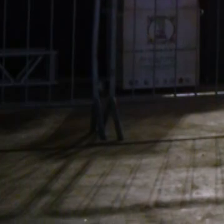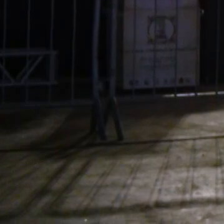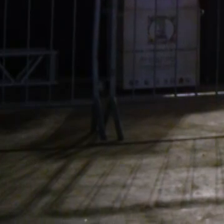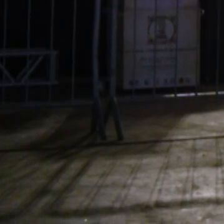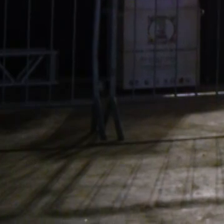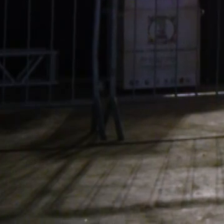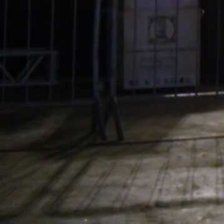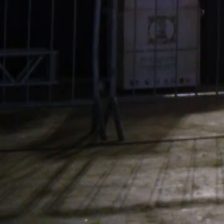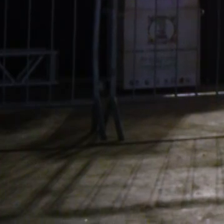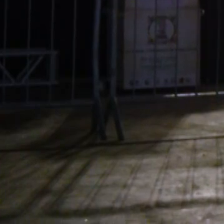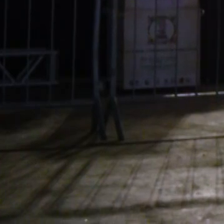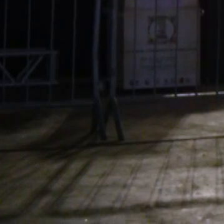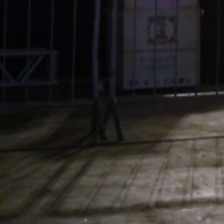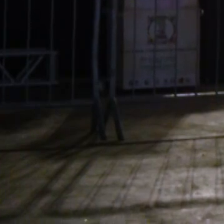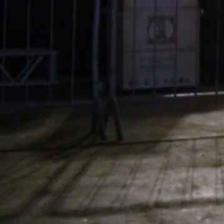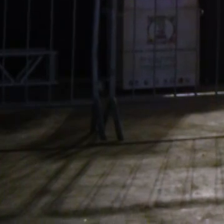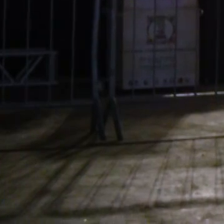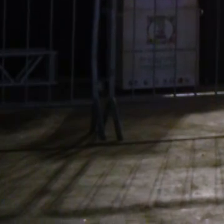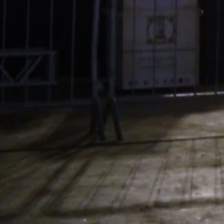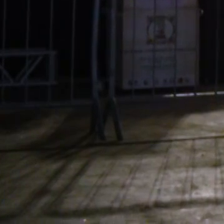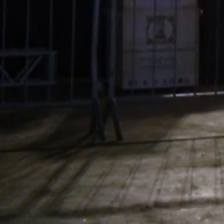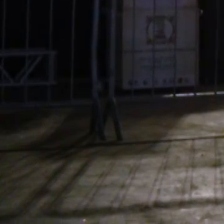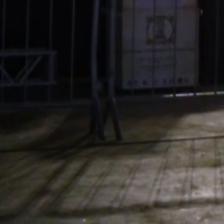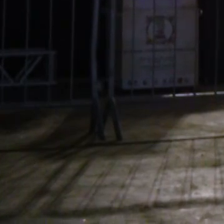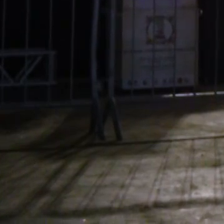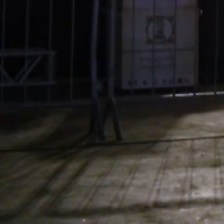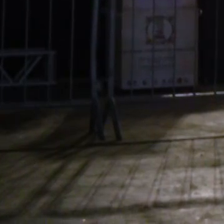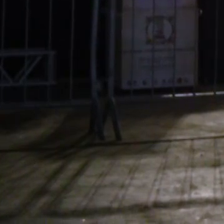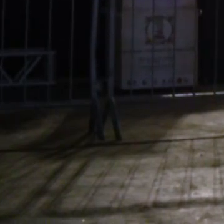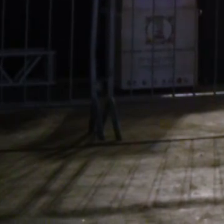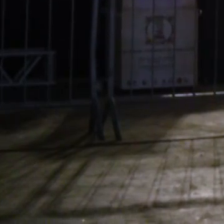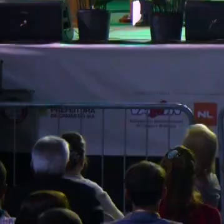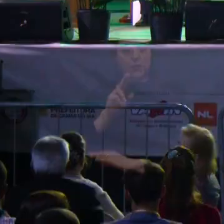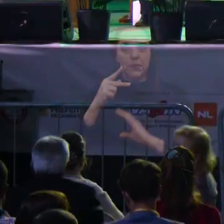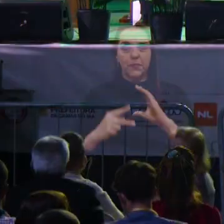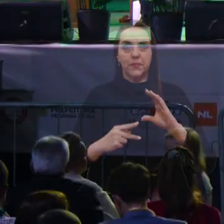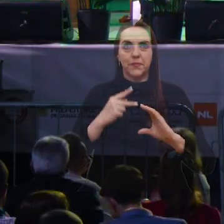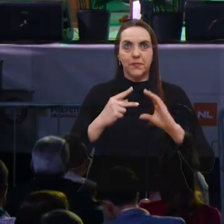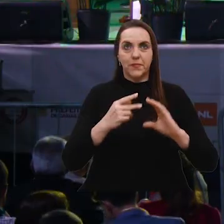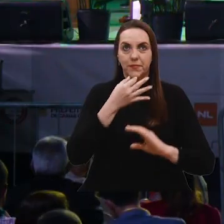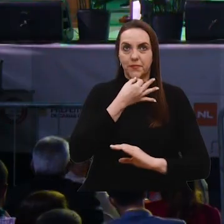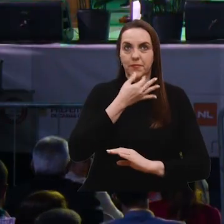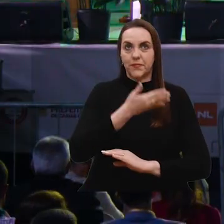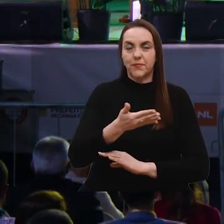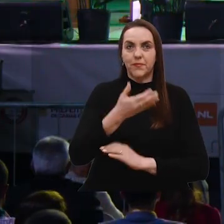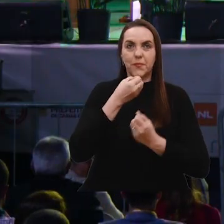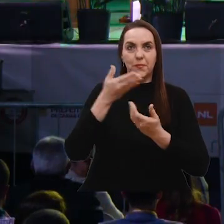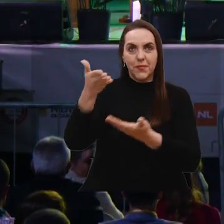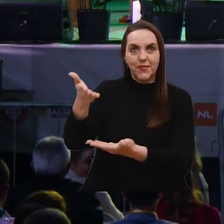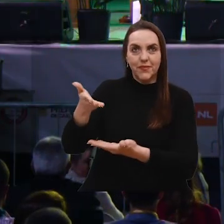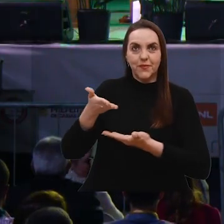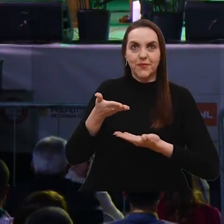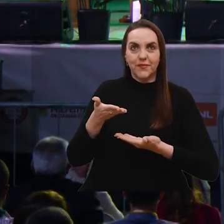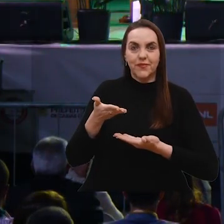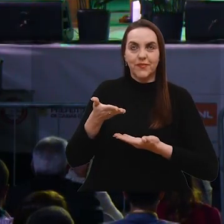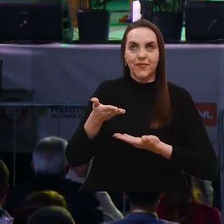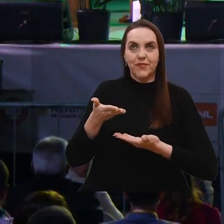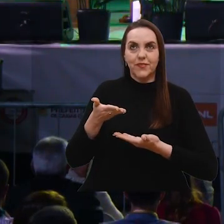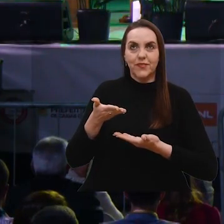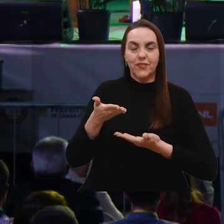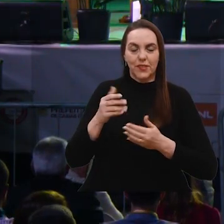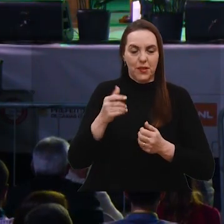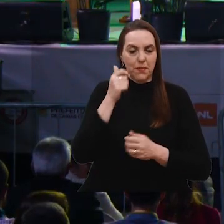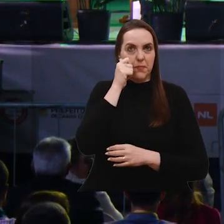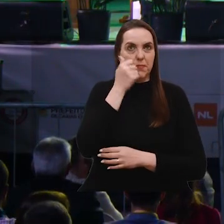Boeira. TV Câmara Caxias, a voz da comunidade. Em nome da Câmara Municipal de Caxias do Sul, damos